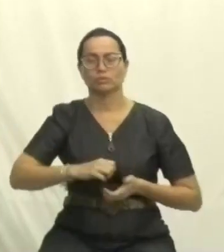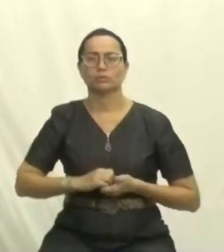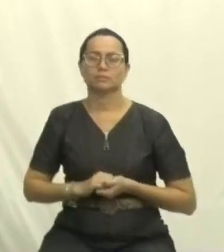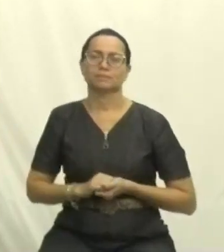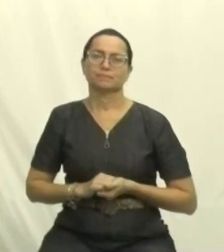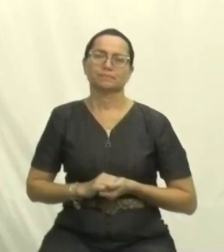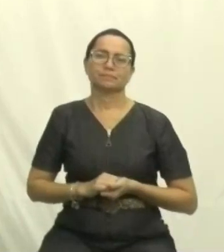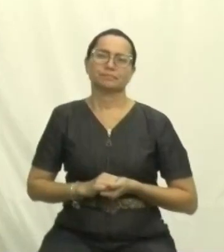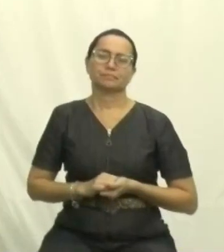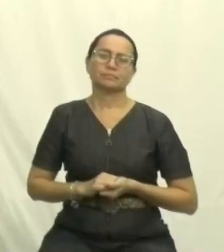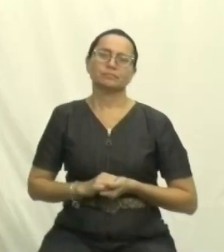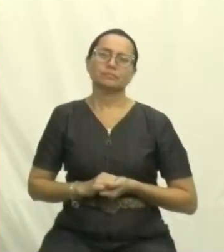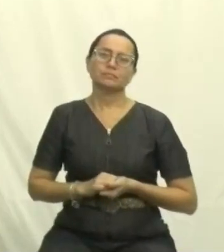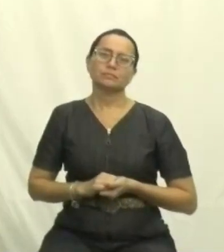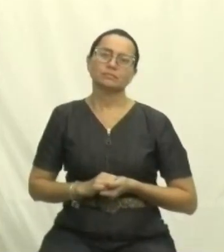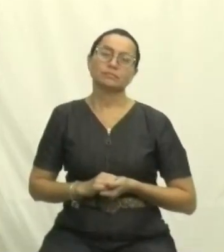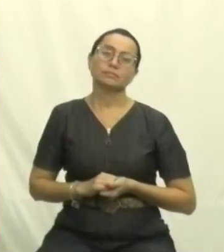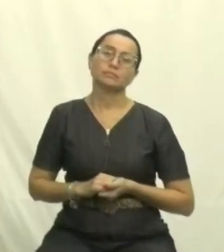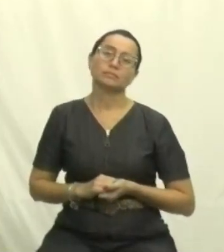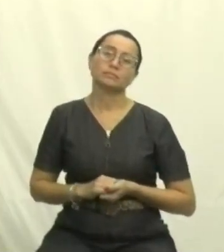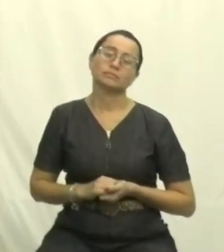Michel. Indicação